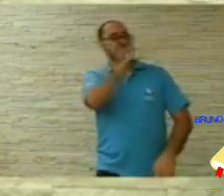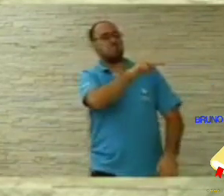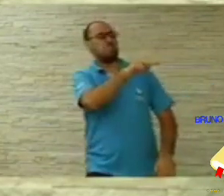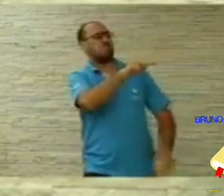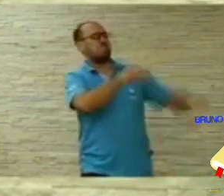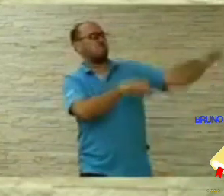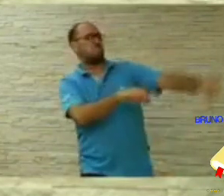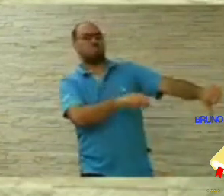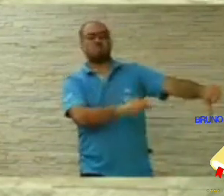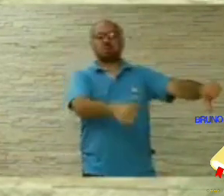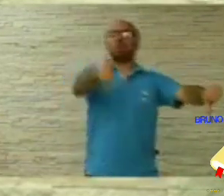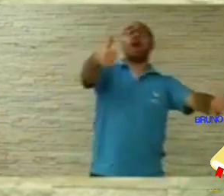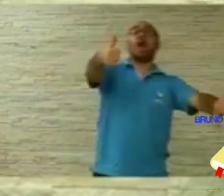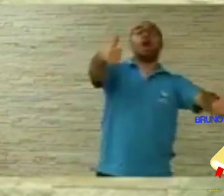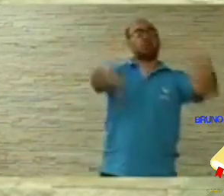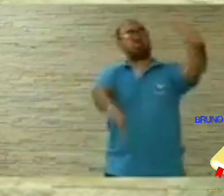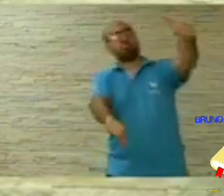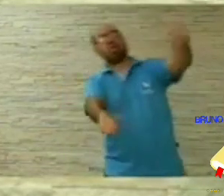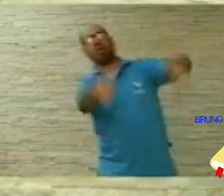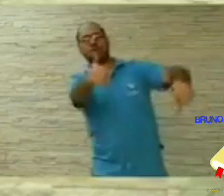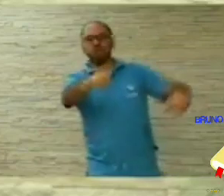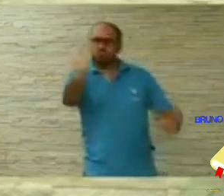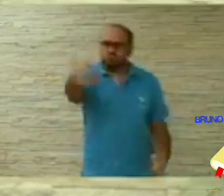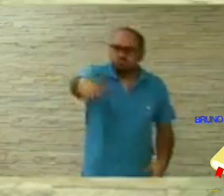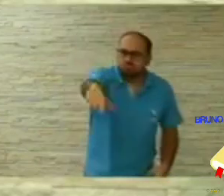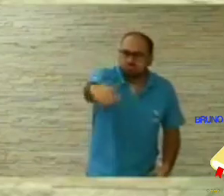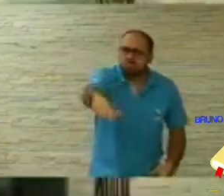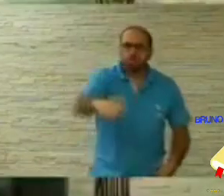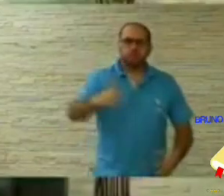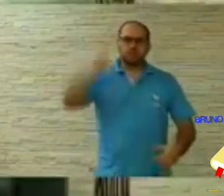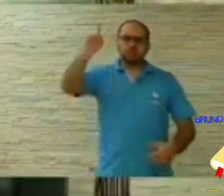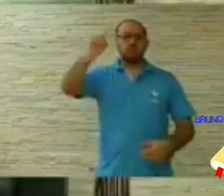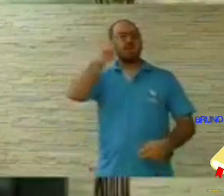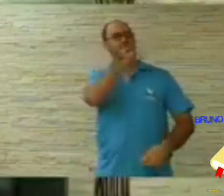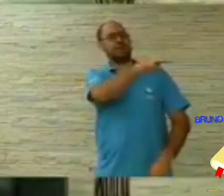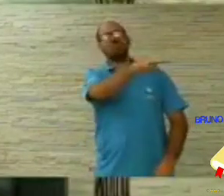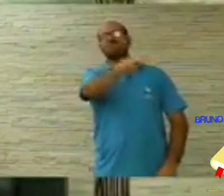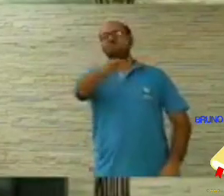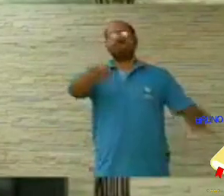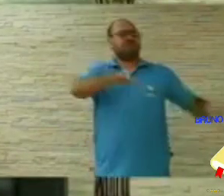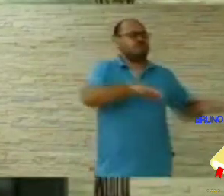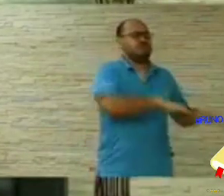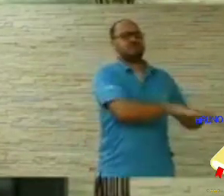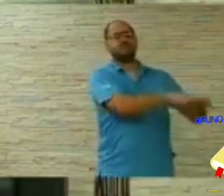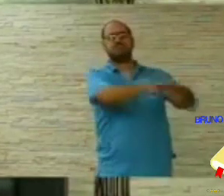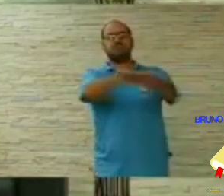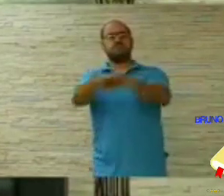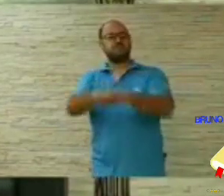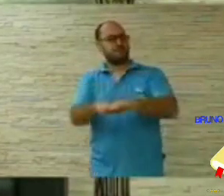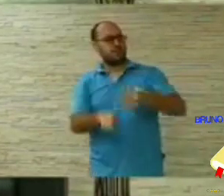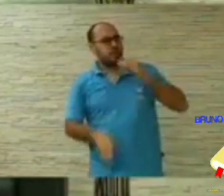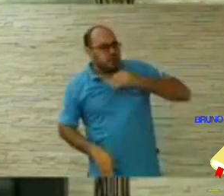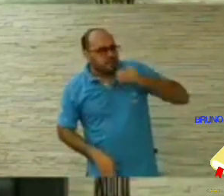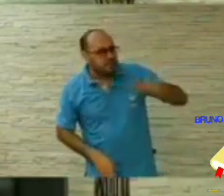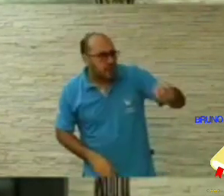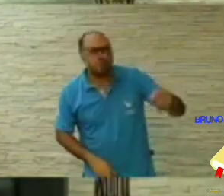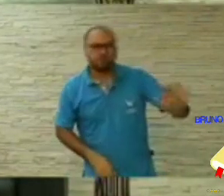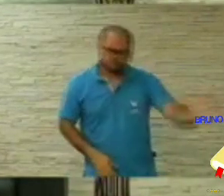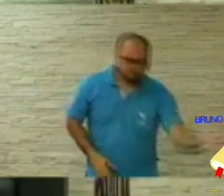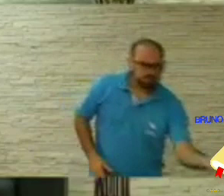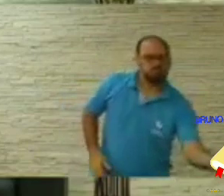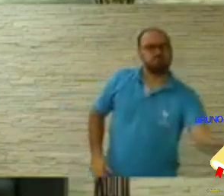E o mais interessante é que ele não rebaixa o príncipe, percebe? Ele ergue o fraco. Ele não olha